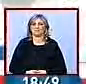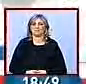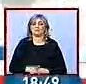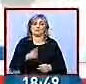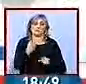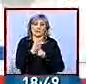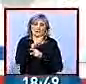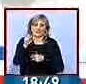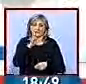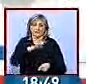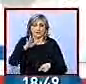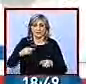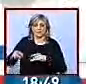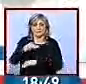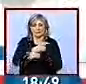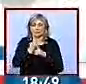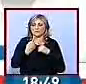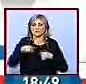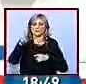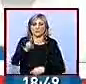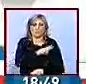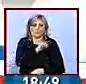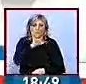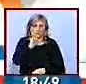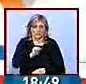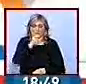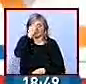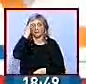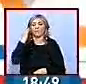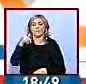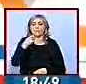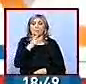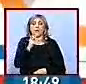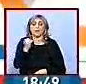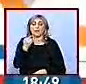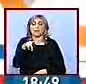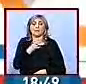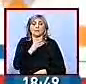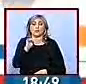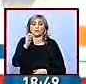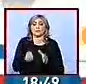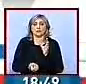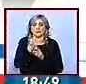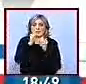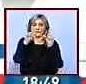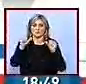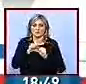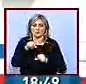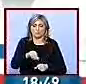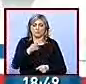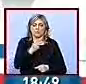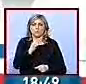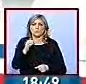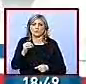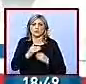Vários cientistas europeus estão reunidos na Universidade da Beira Interior para criar os sistemas de propulsão do futuro.